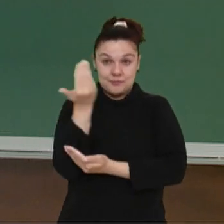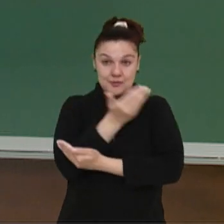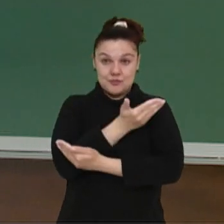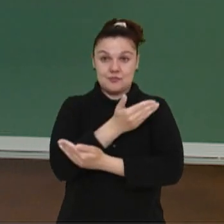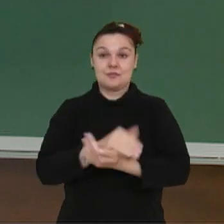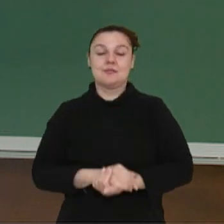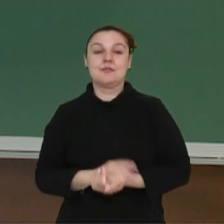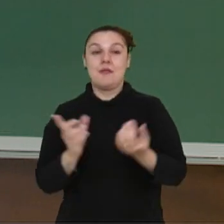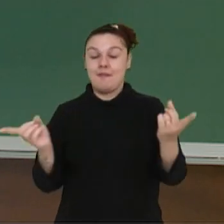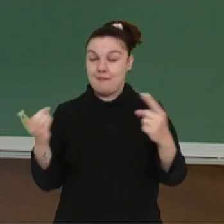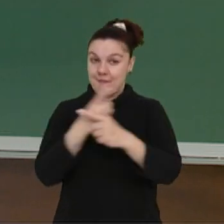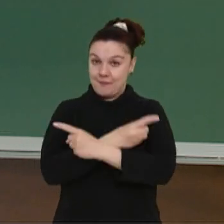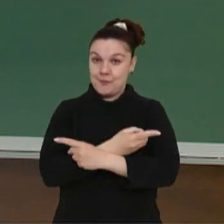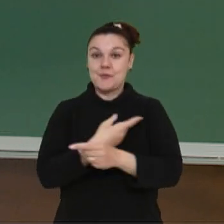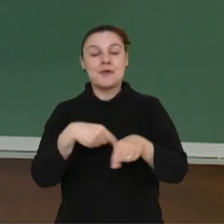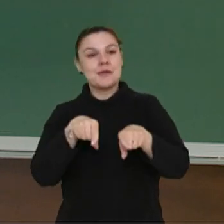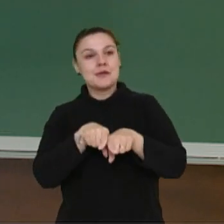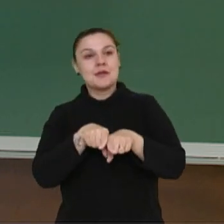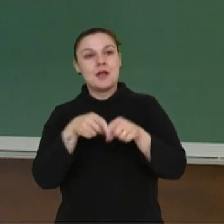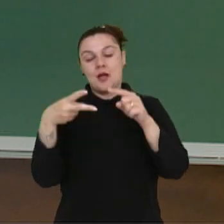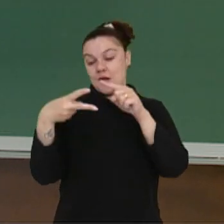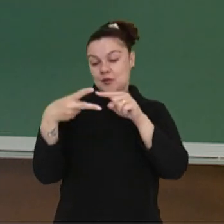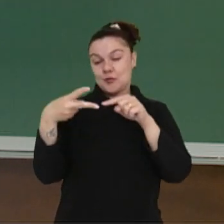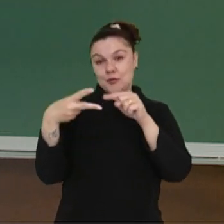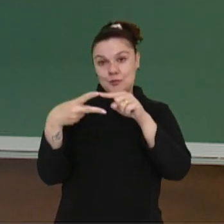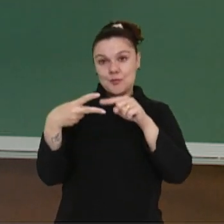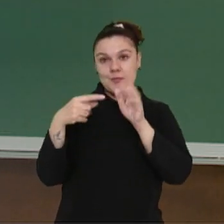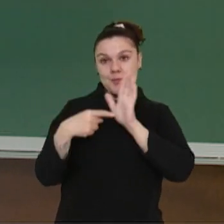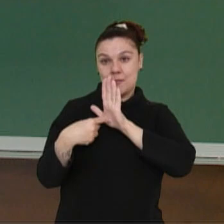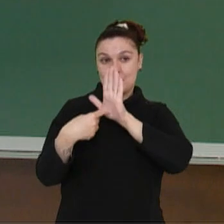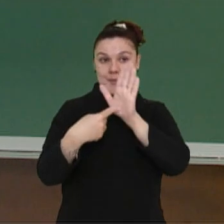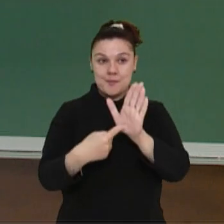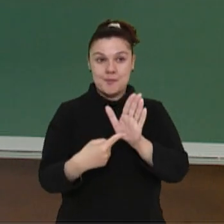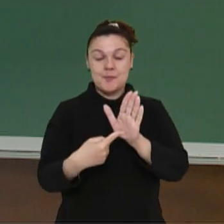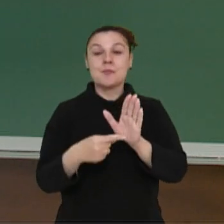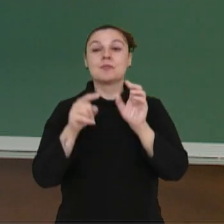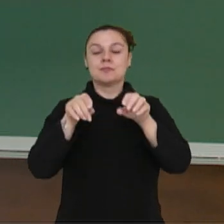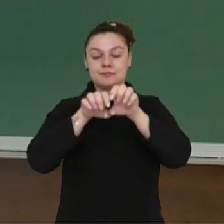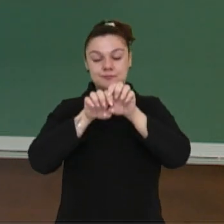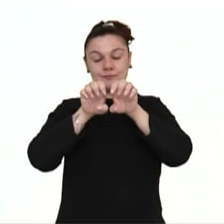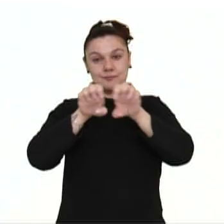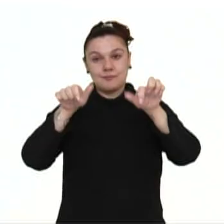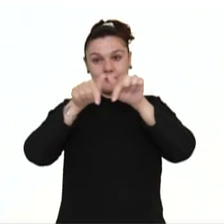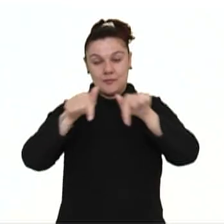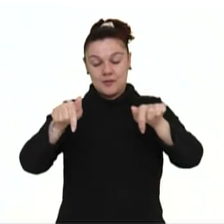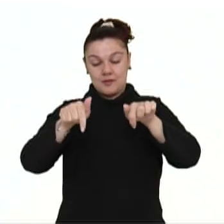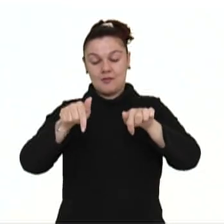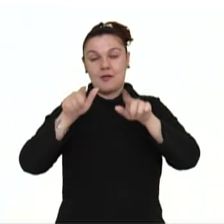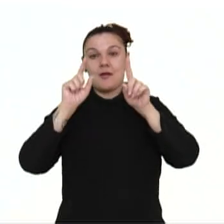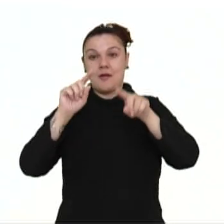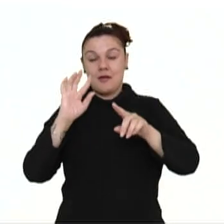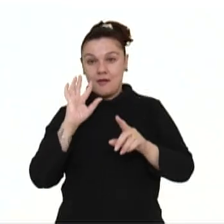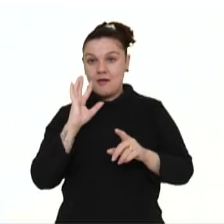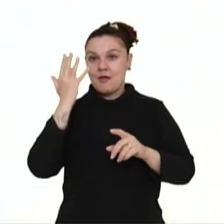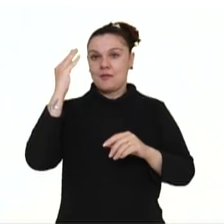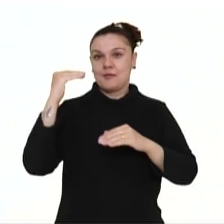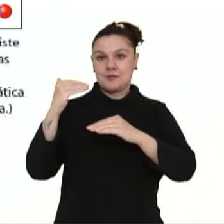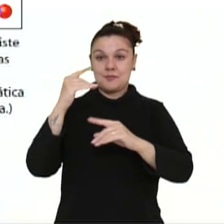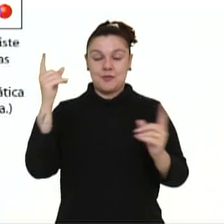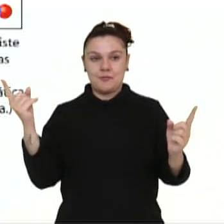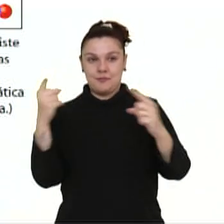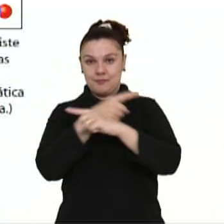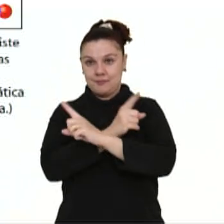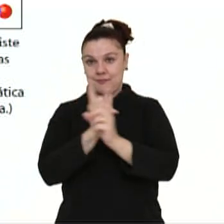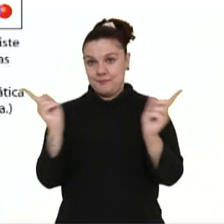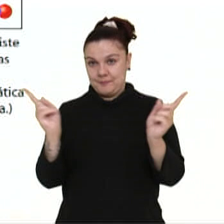reação inversa, e a seta dupla nos mostra que aquela equação ali, aquela reação química acontece de forma